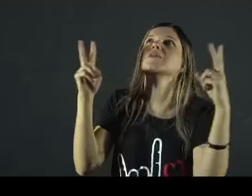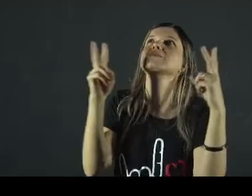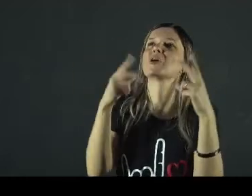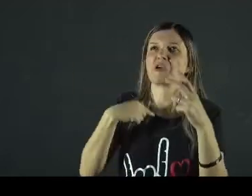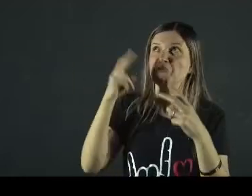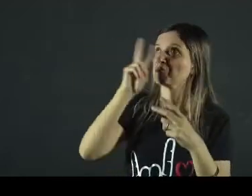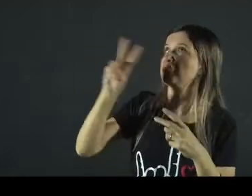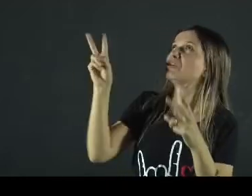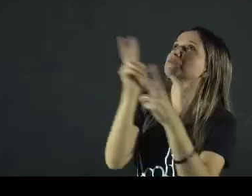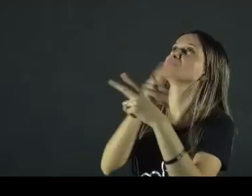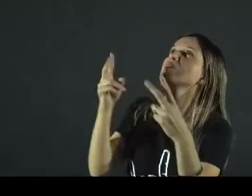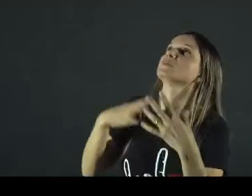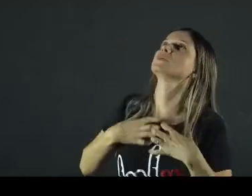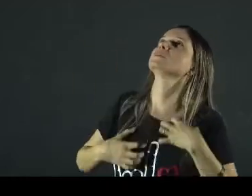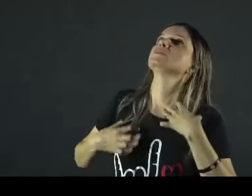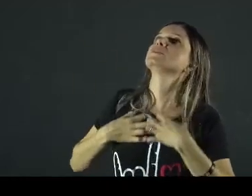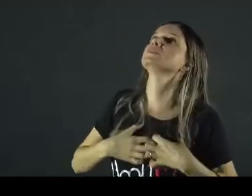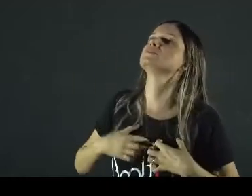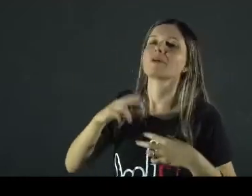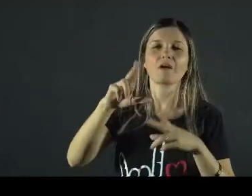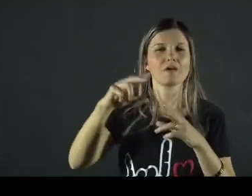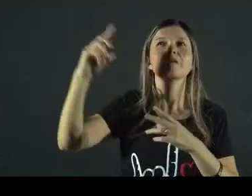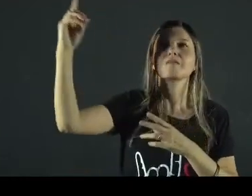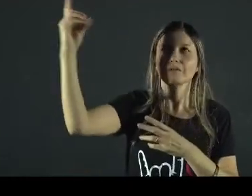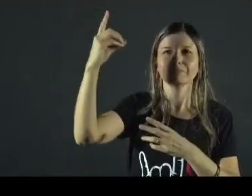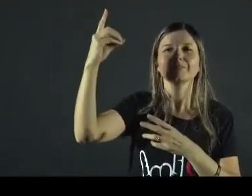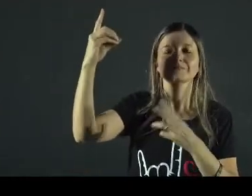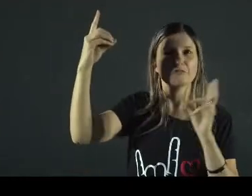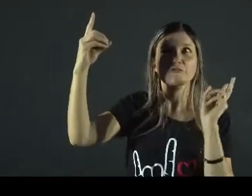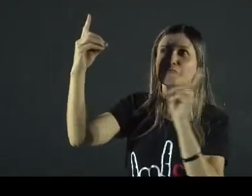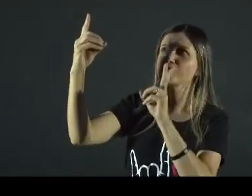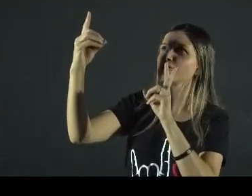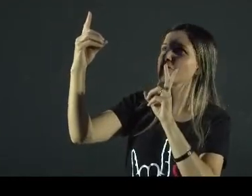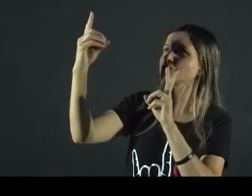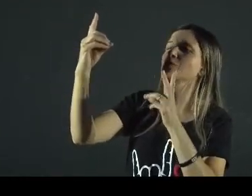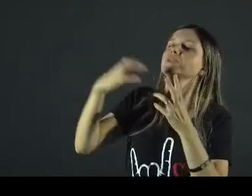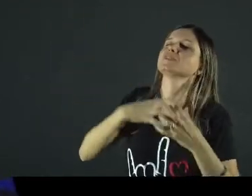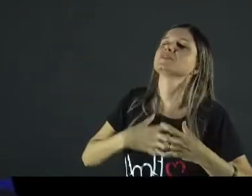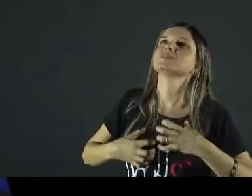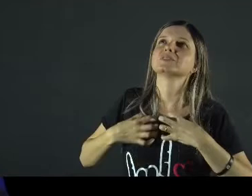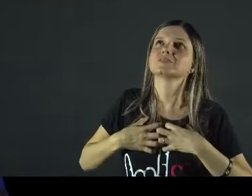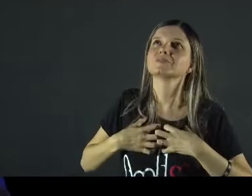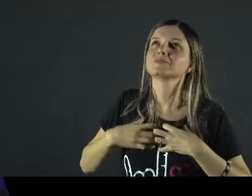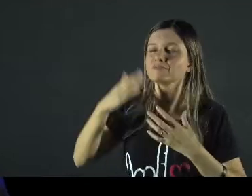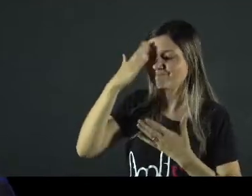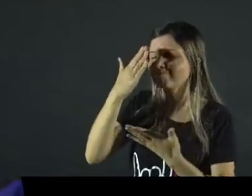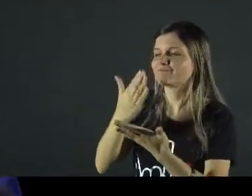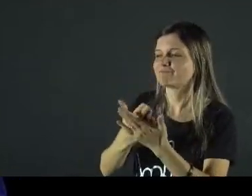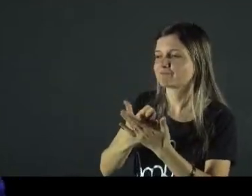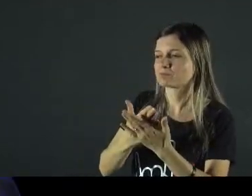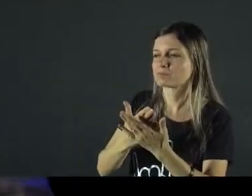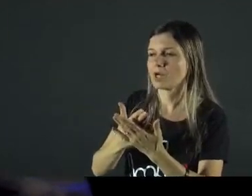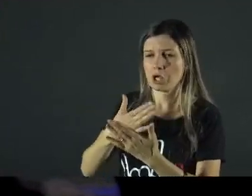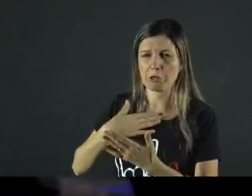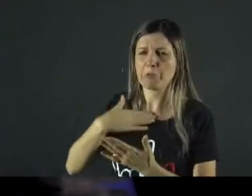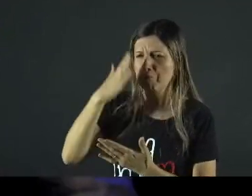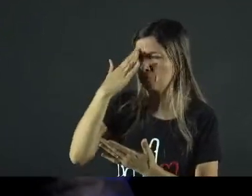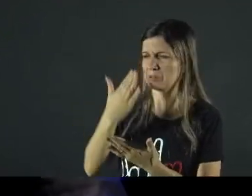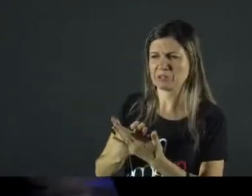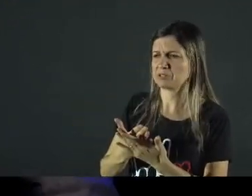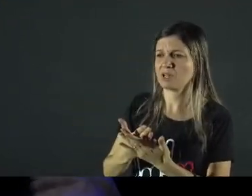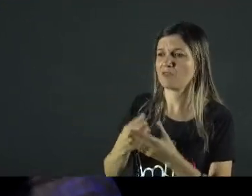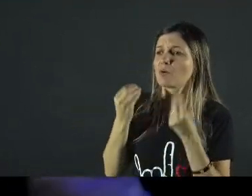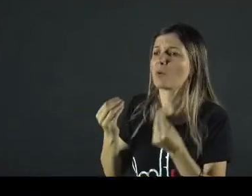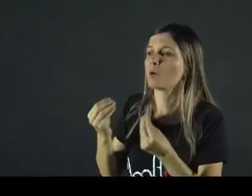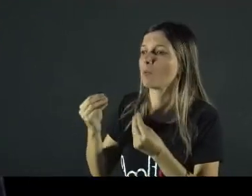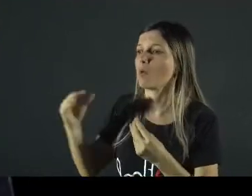está com você. E que a tua vitória vai chegar. Eu consegui atravessar do outro lado. Para mim isso ficou na história. Olha, já faz